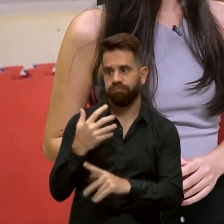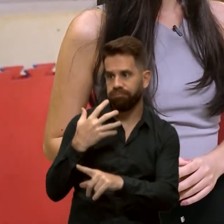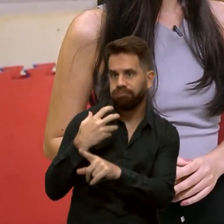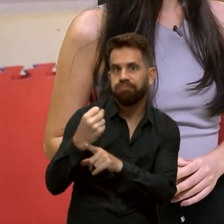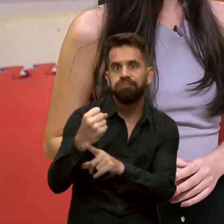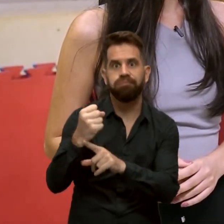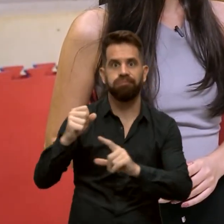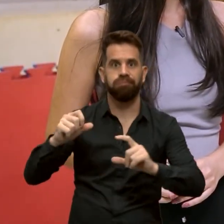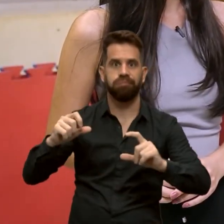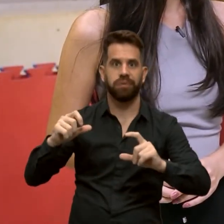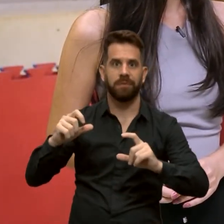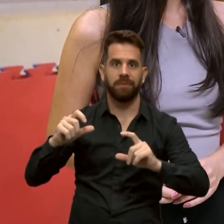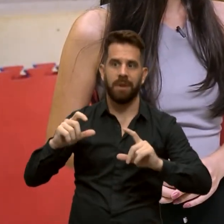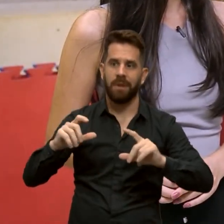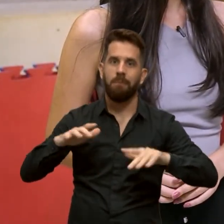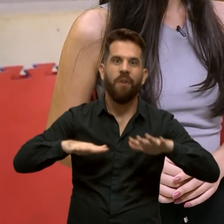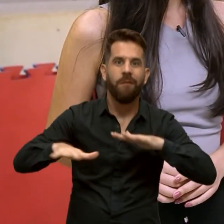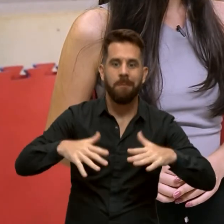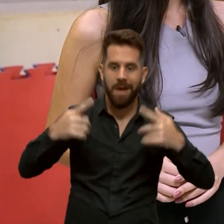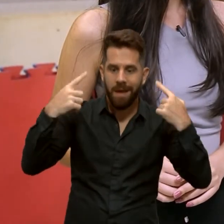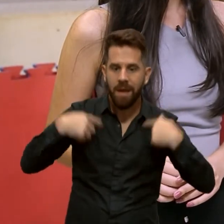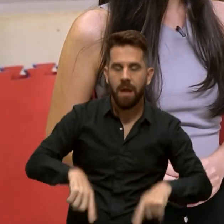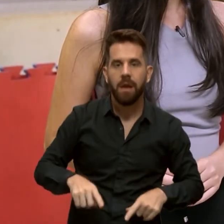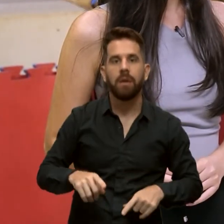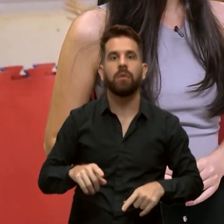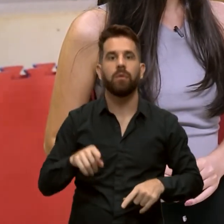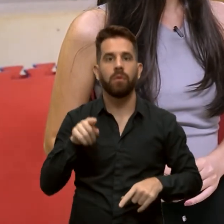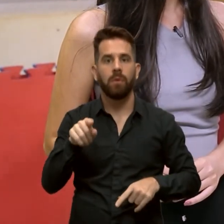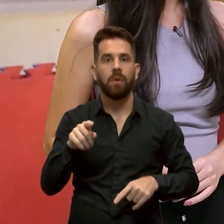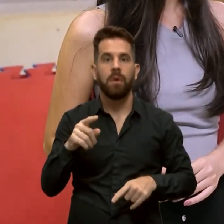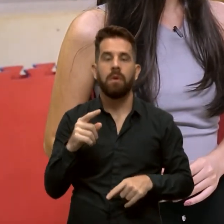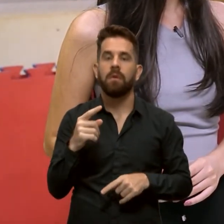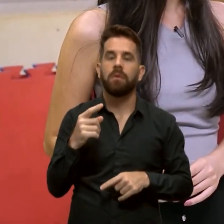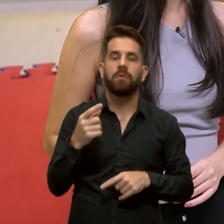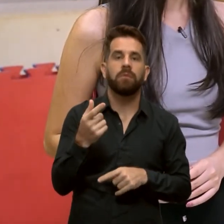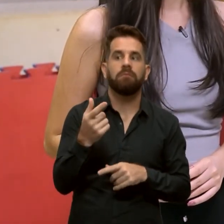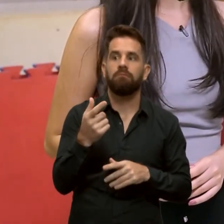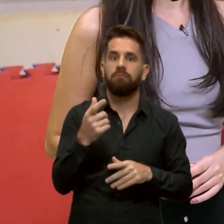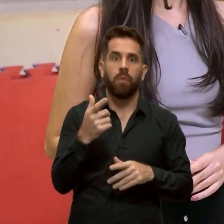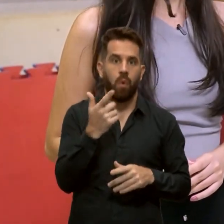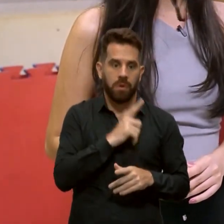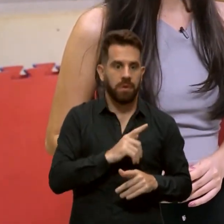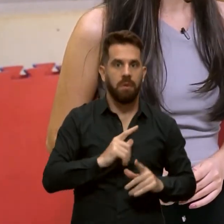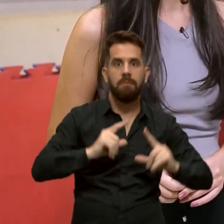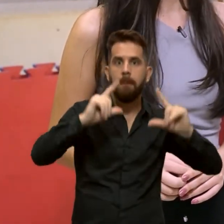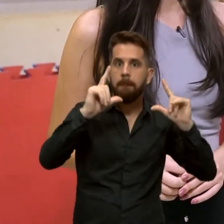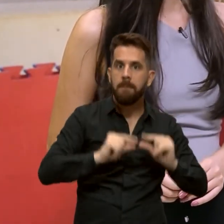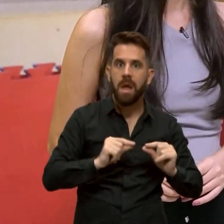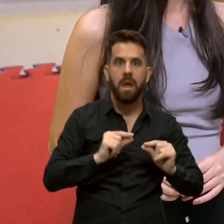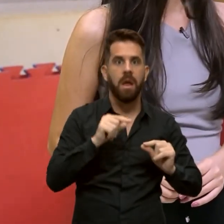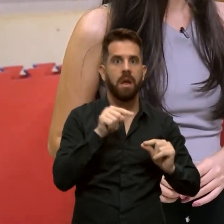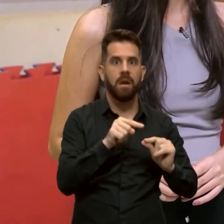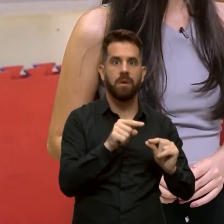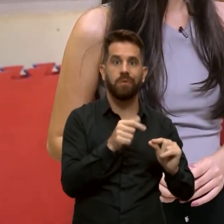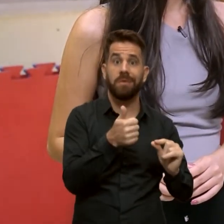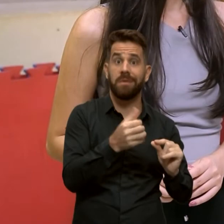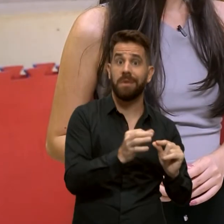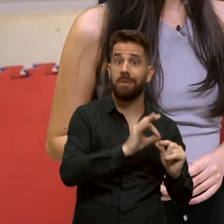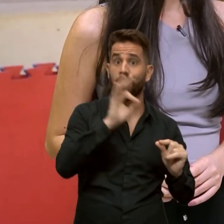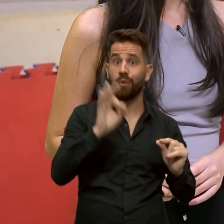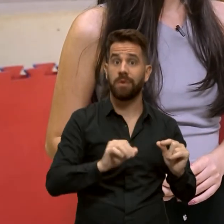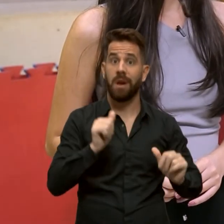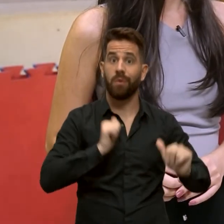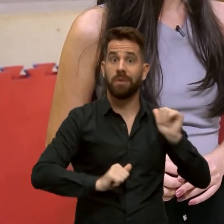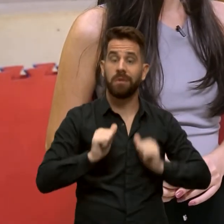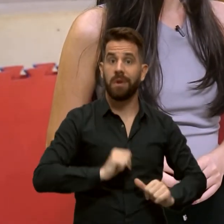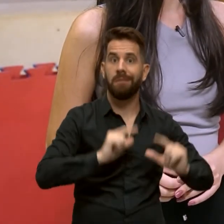aproximadamente 20 minutos, reduziu a ansiedade na ordem de 16%. Então, apenas uma sessão que conseguiu trazer